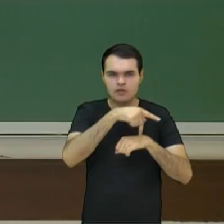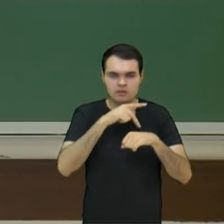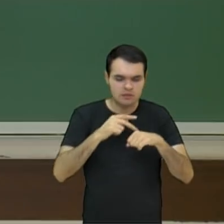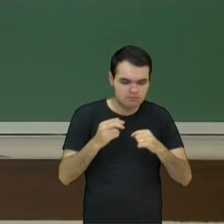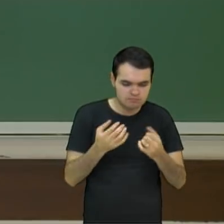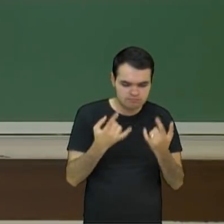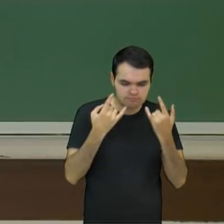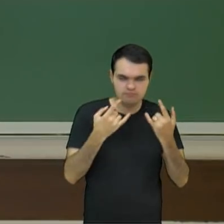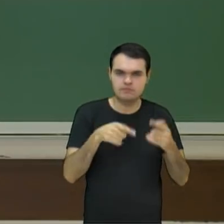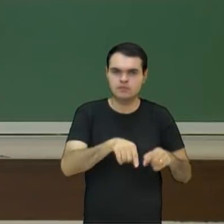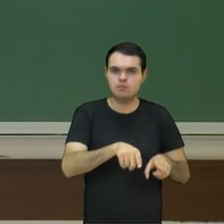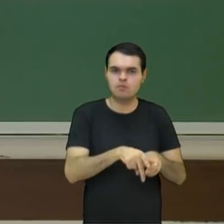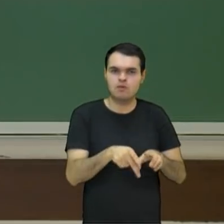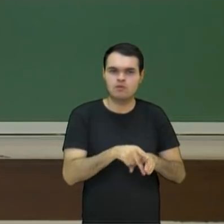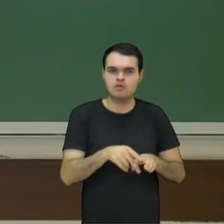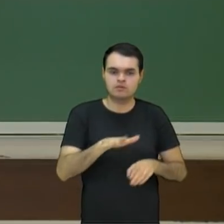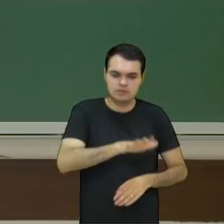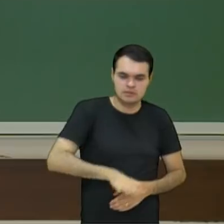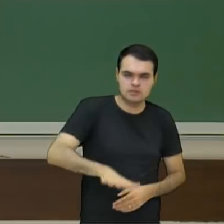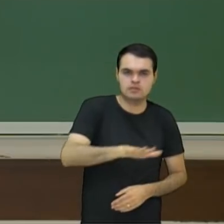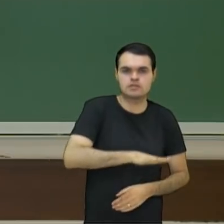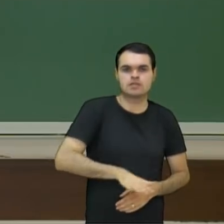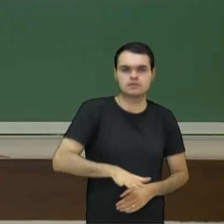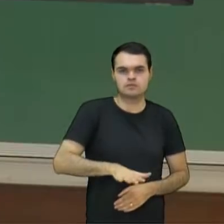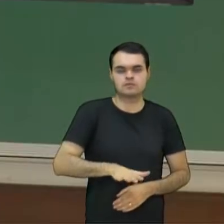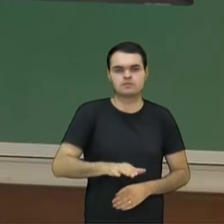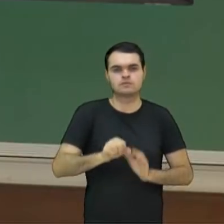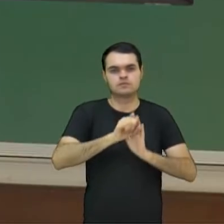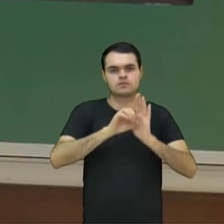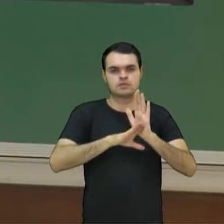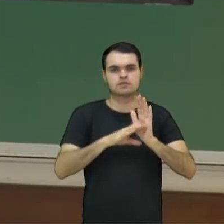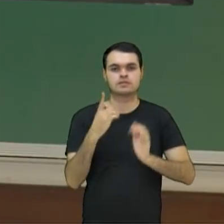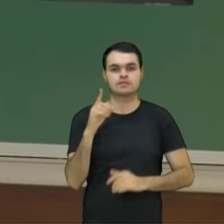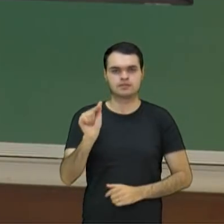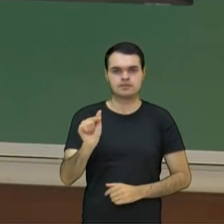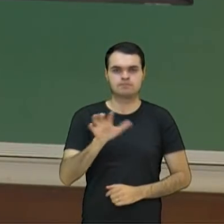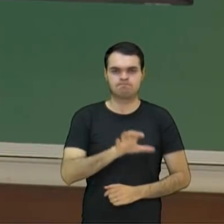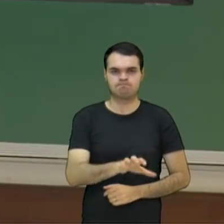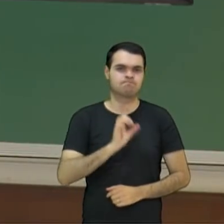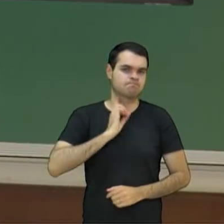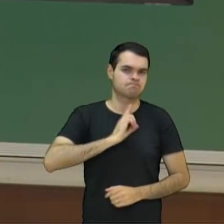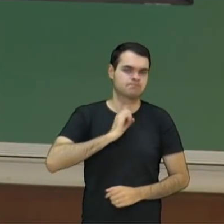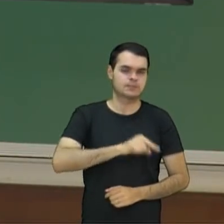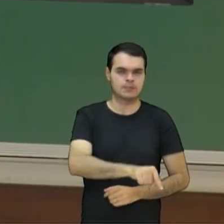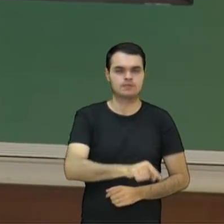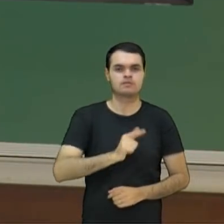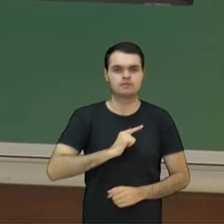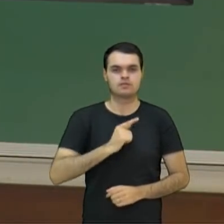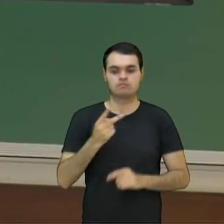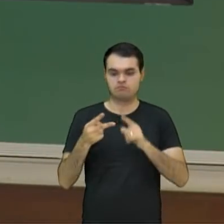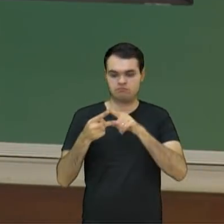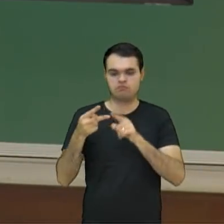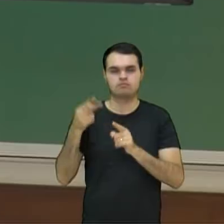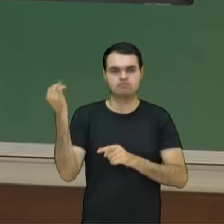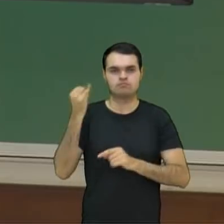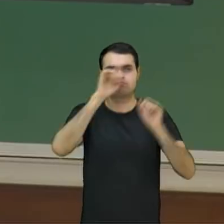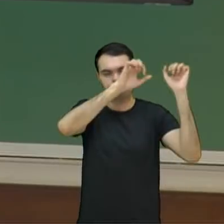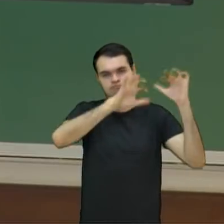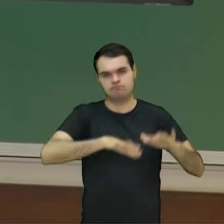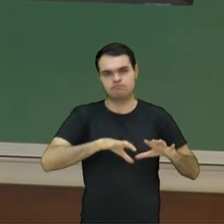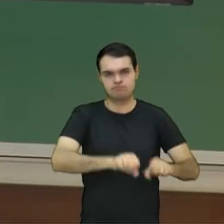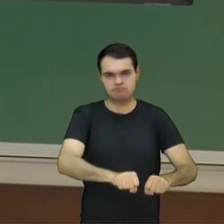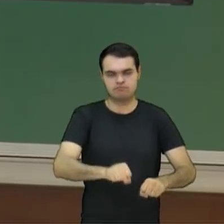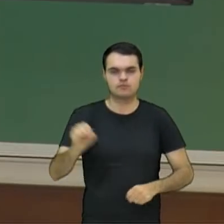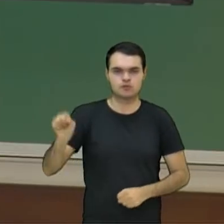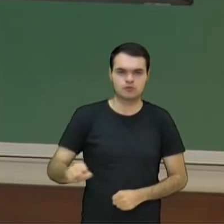na região do atual estado de Minas Gerais no século XVII. Então, são dois importantes fatores que dão início à ocupação do Sudeste,